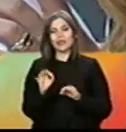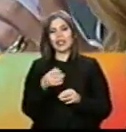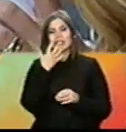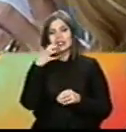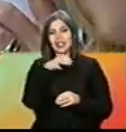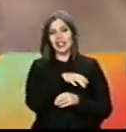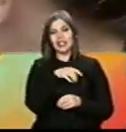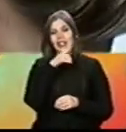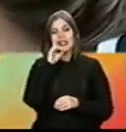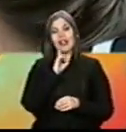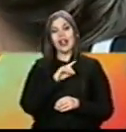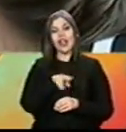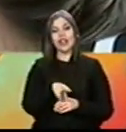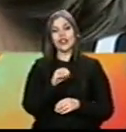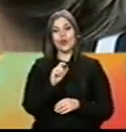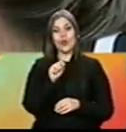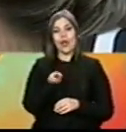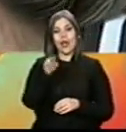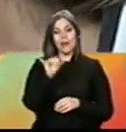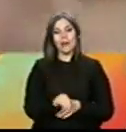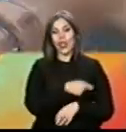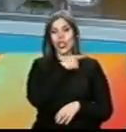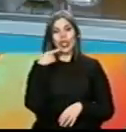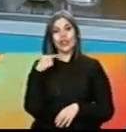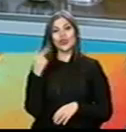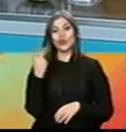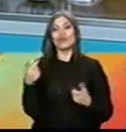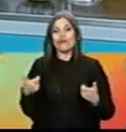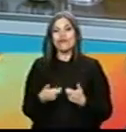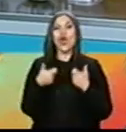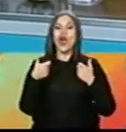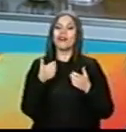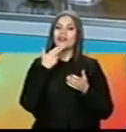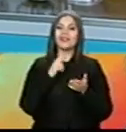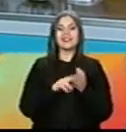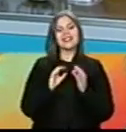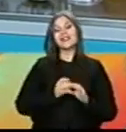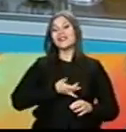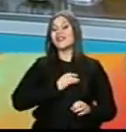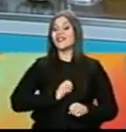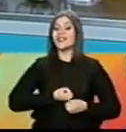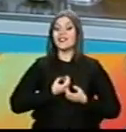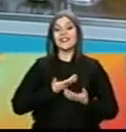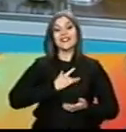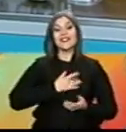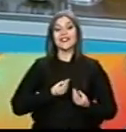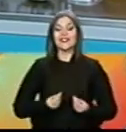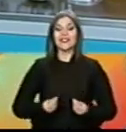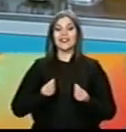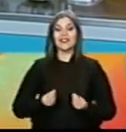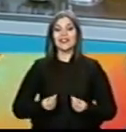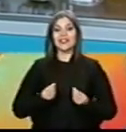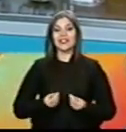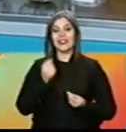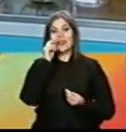faz os doces. É. Completam-se. Exatamente. Eles completam-se um ao outro. É mesmo, sabe? É um casal. Eu vejo aqui um